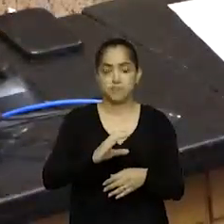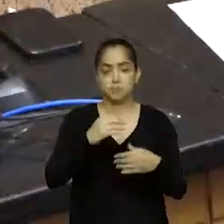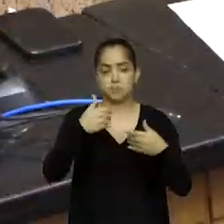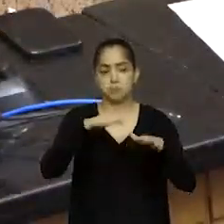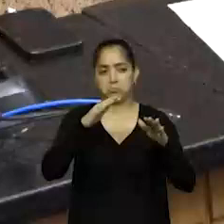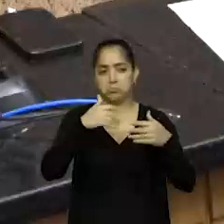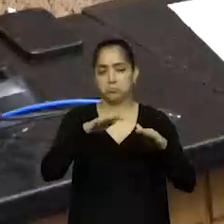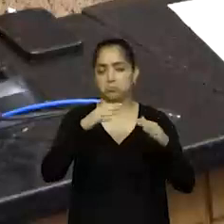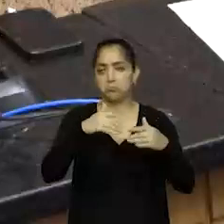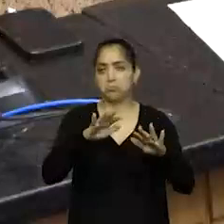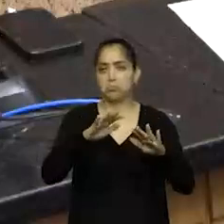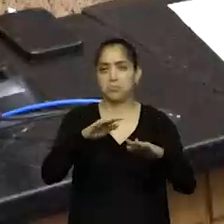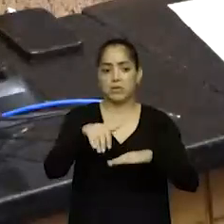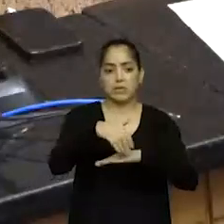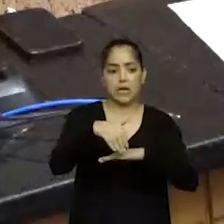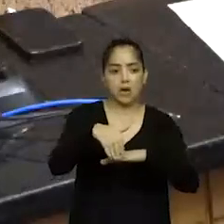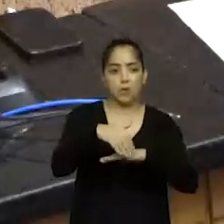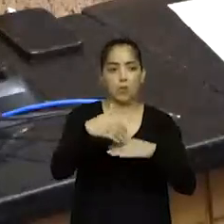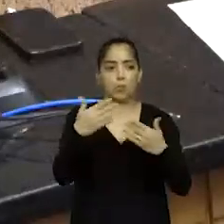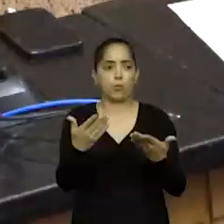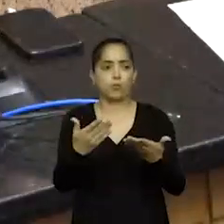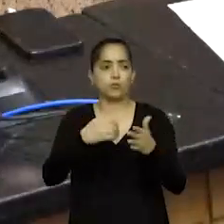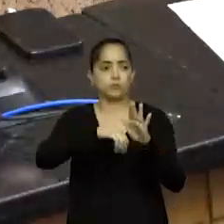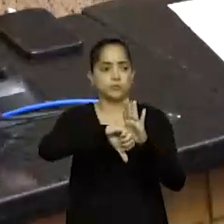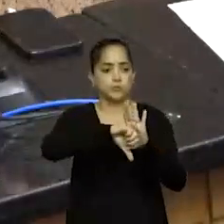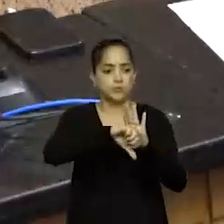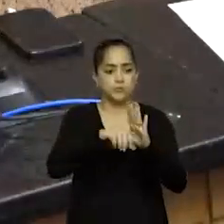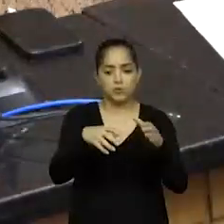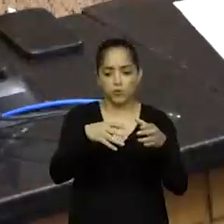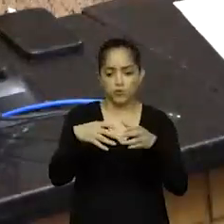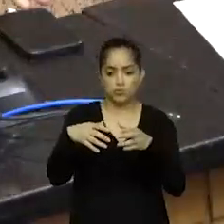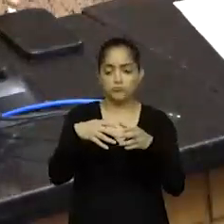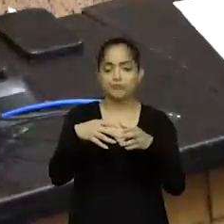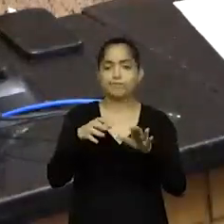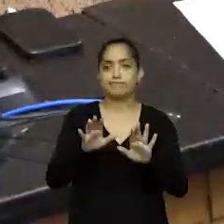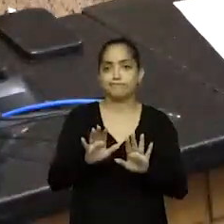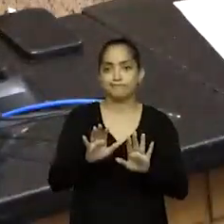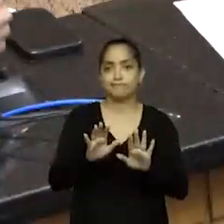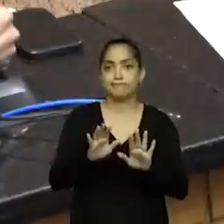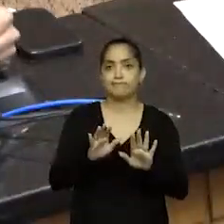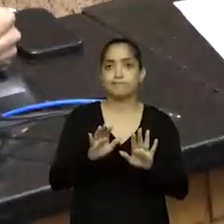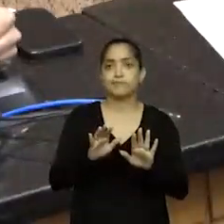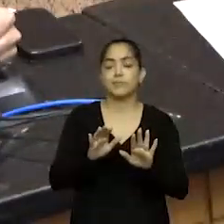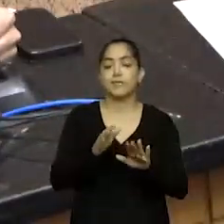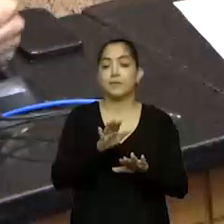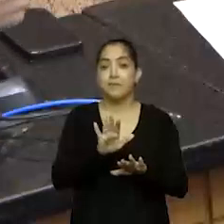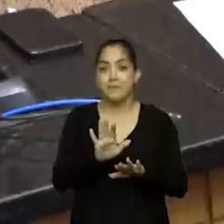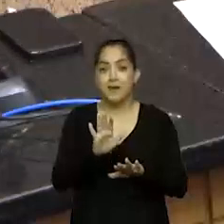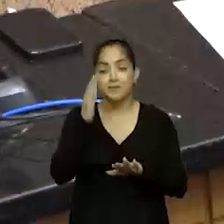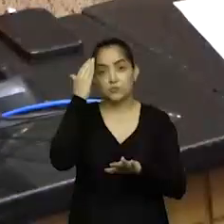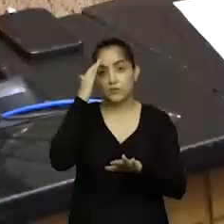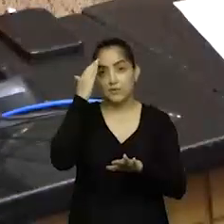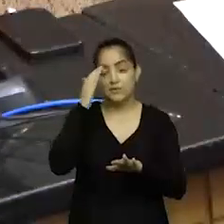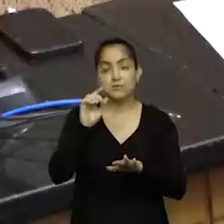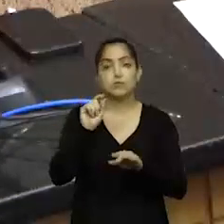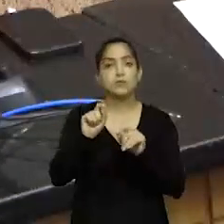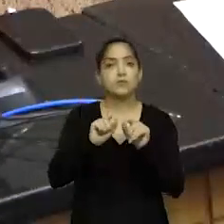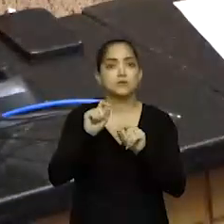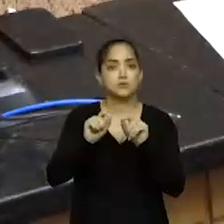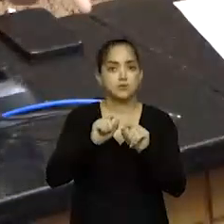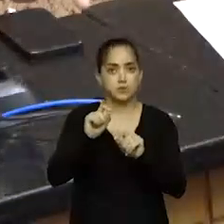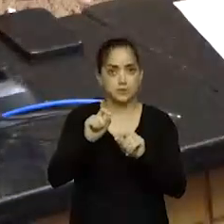os meliantes na rua, com os vagabundos na rua. Essa linha não entende que a primeira função